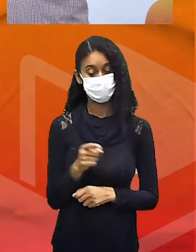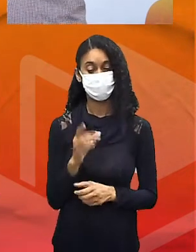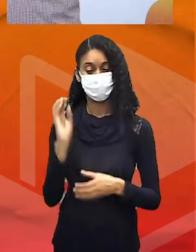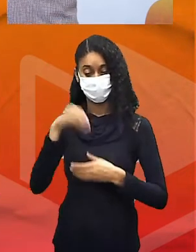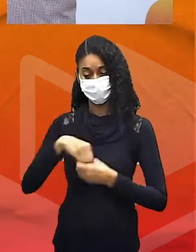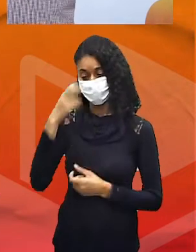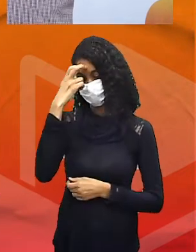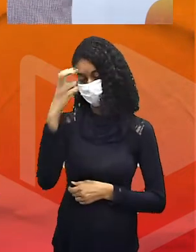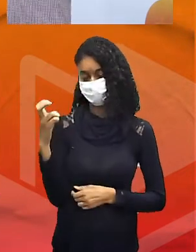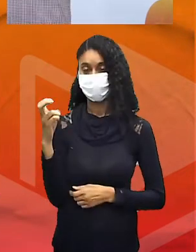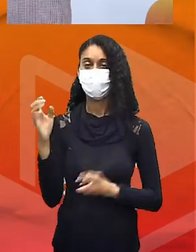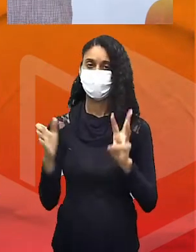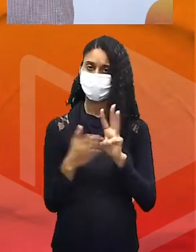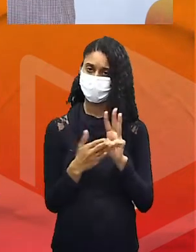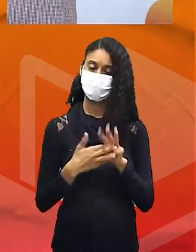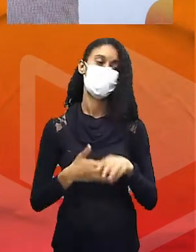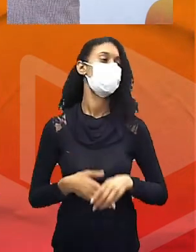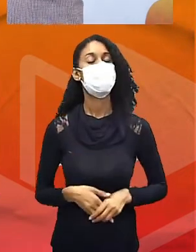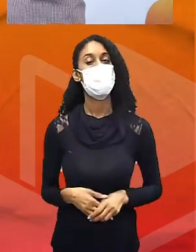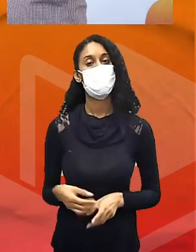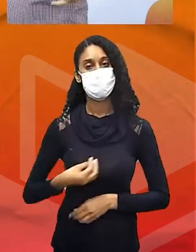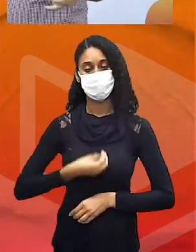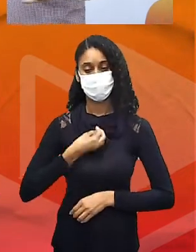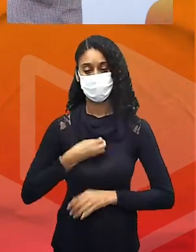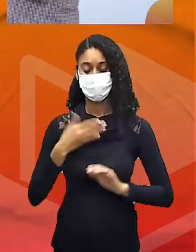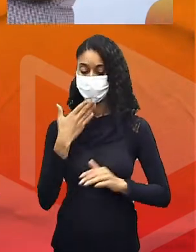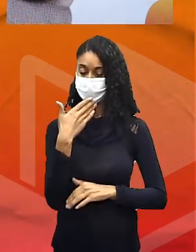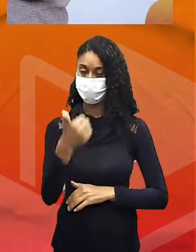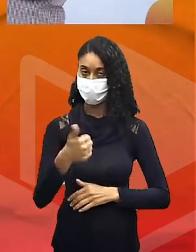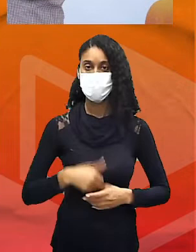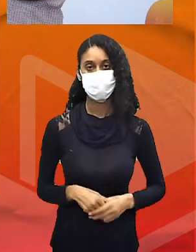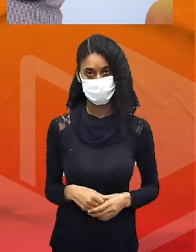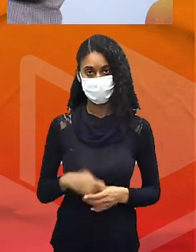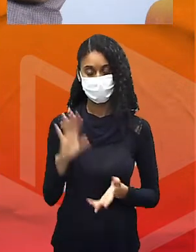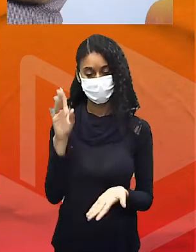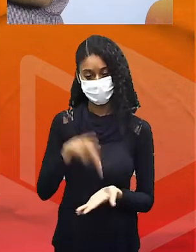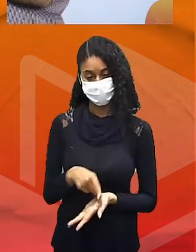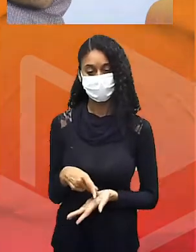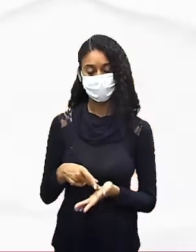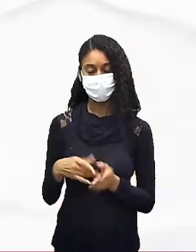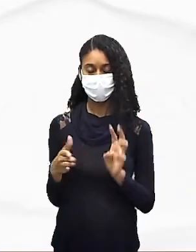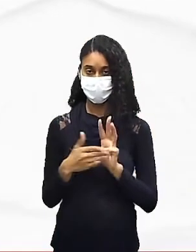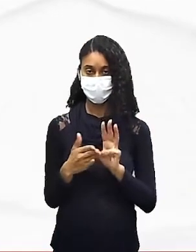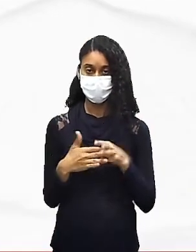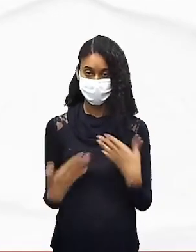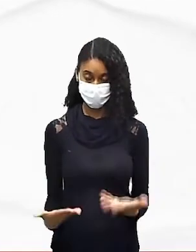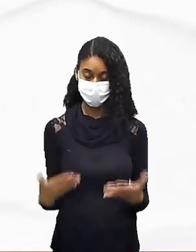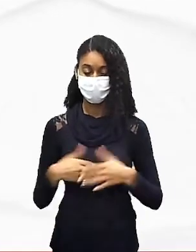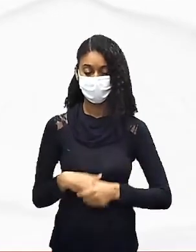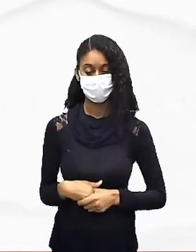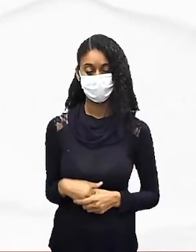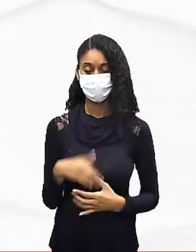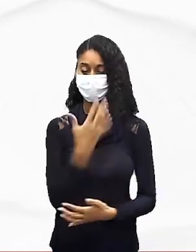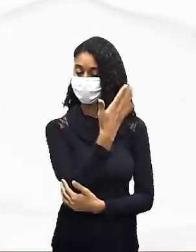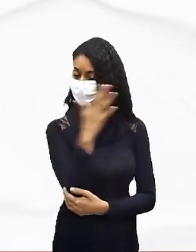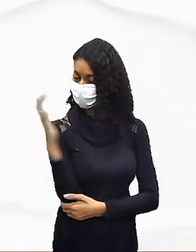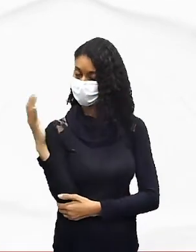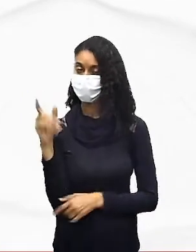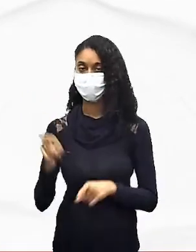cultura indígena, para você viver melhor a realidade indígena, tá bom? Então, a floresta,